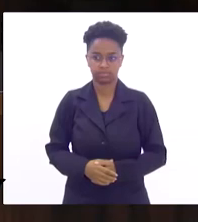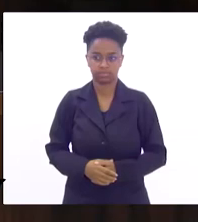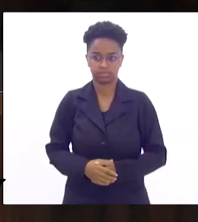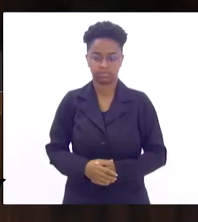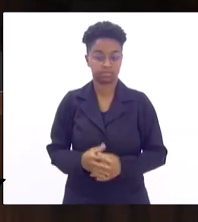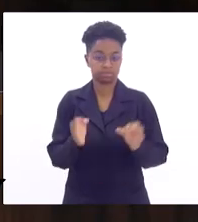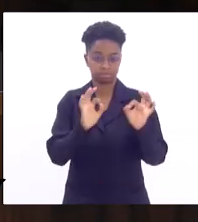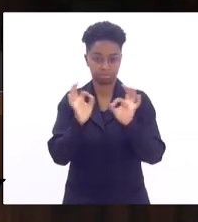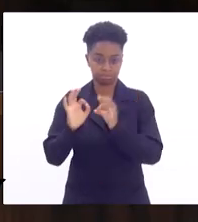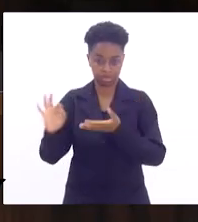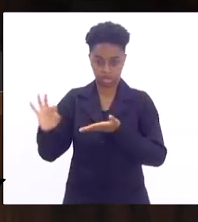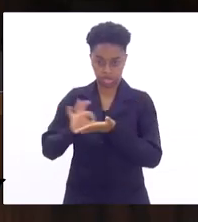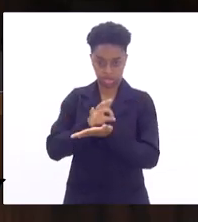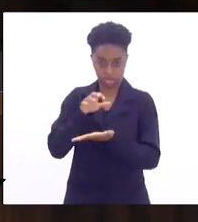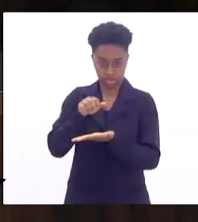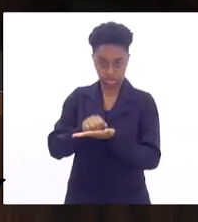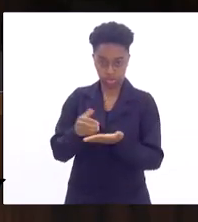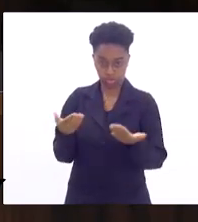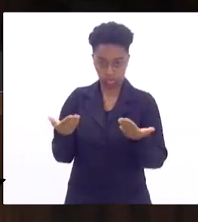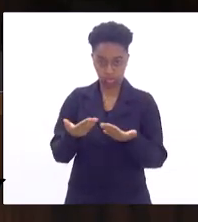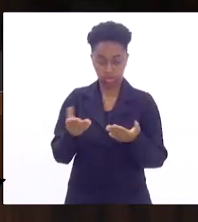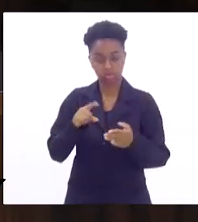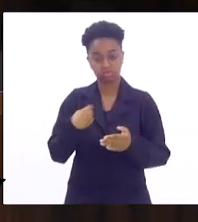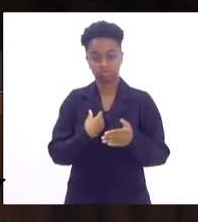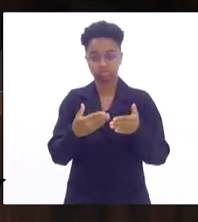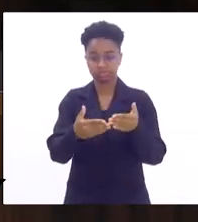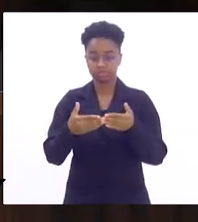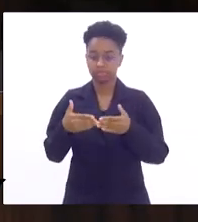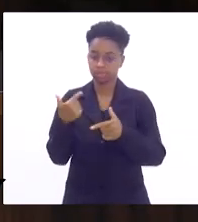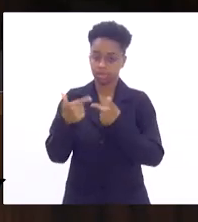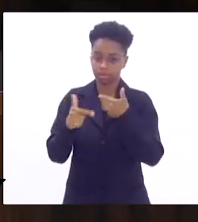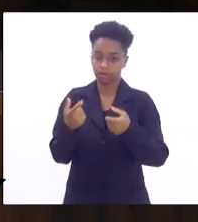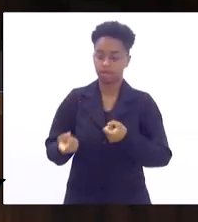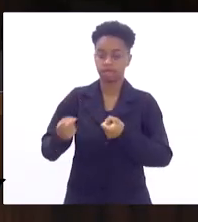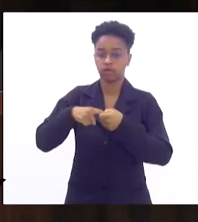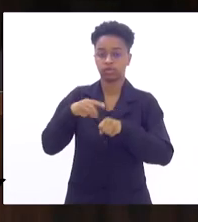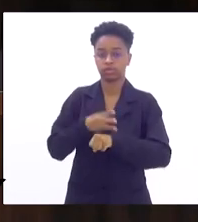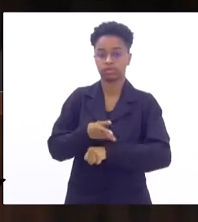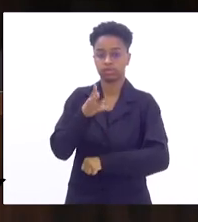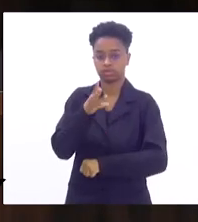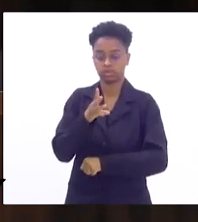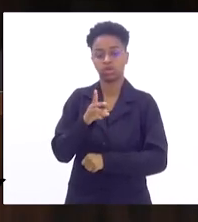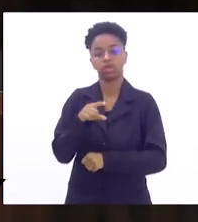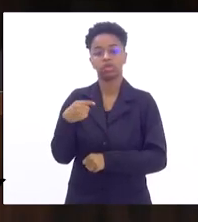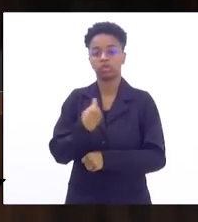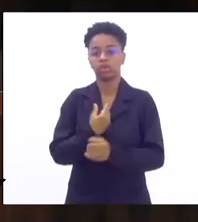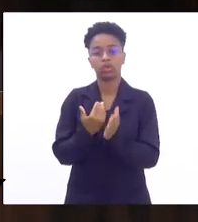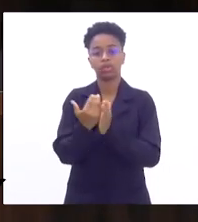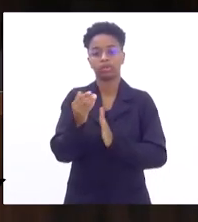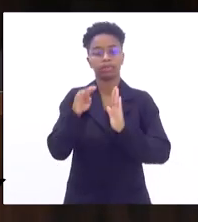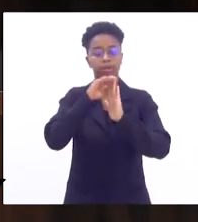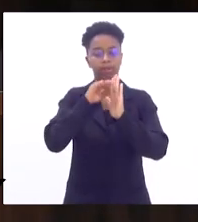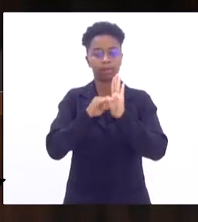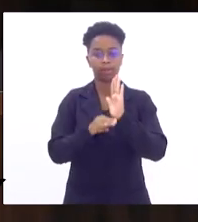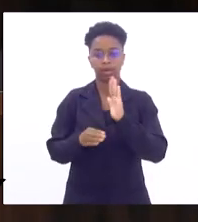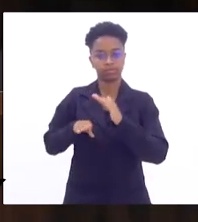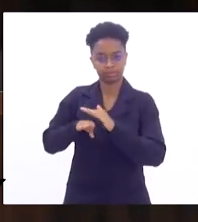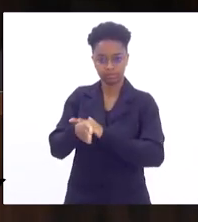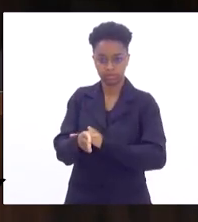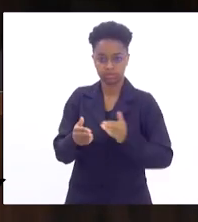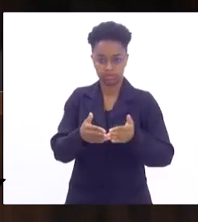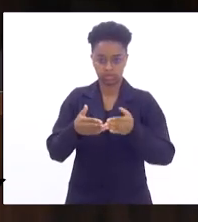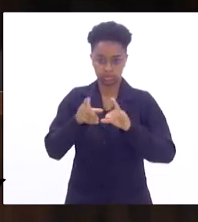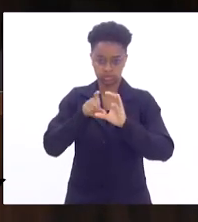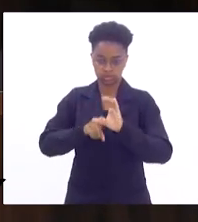não havendo mais oradores inscritos a presença suspende os trabalhos até às 15 horas quando retornaremos com a ordem do dia está